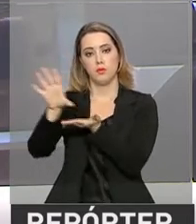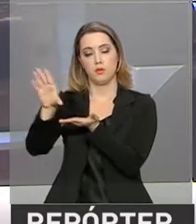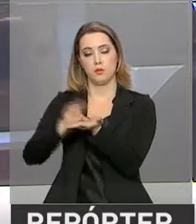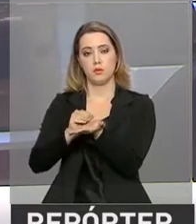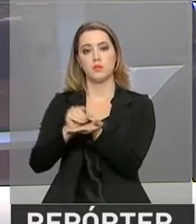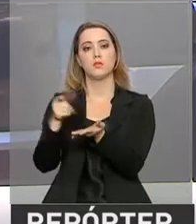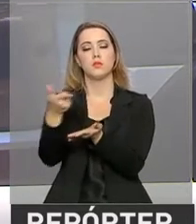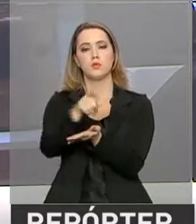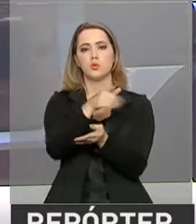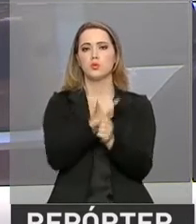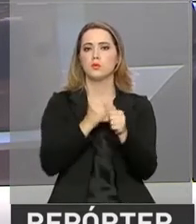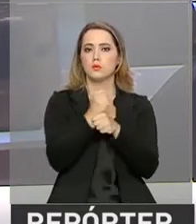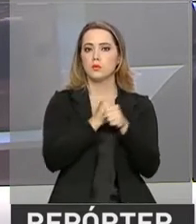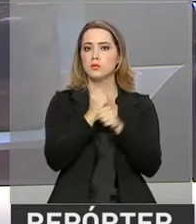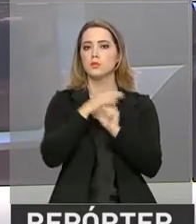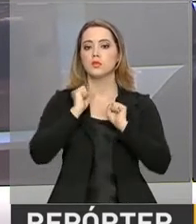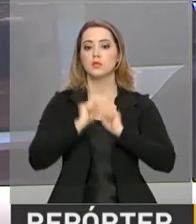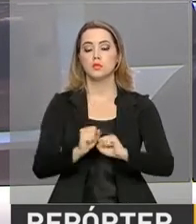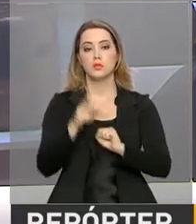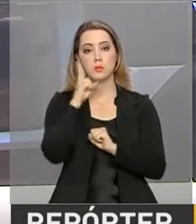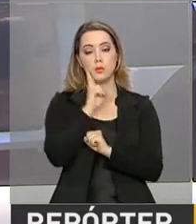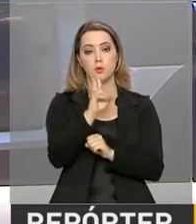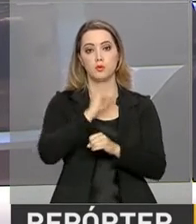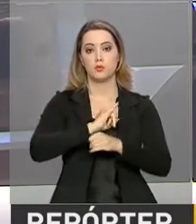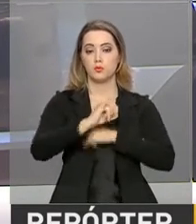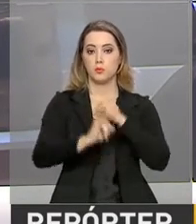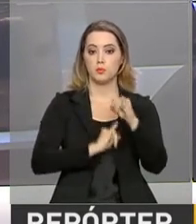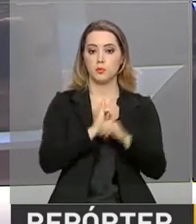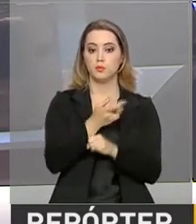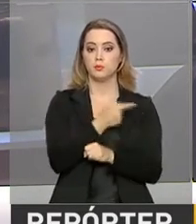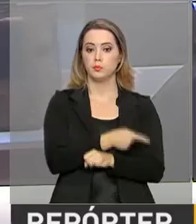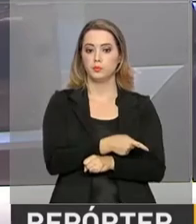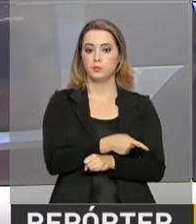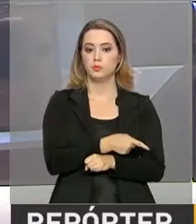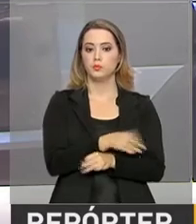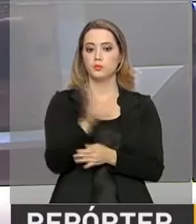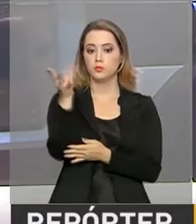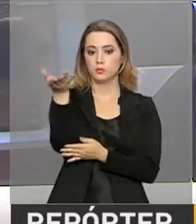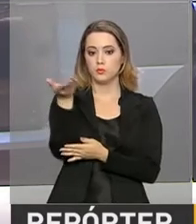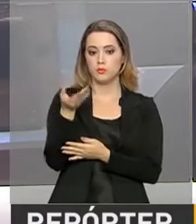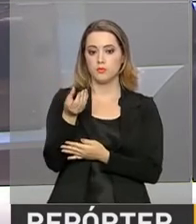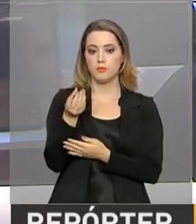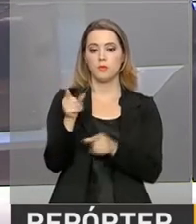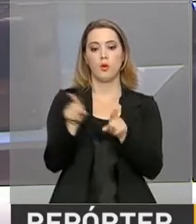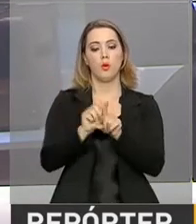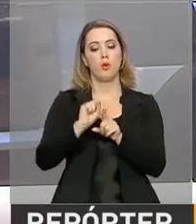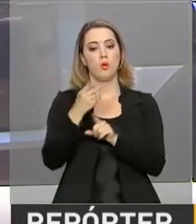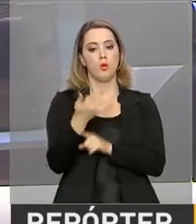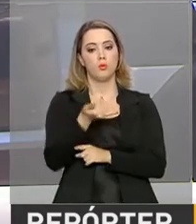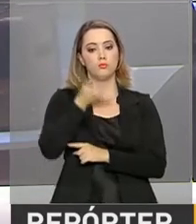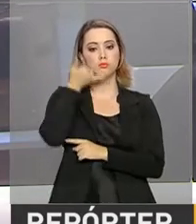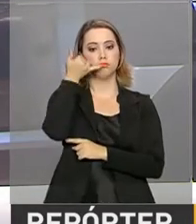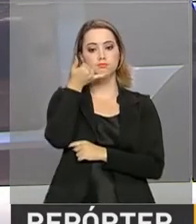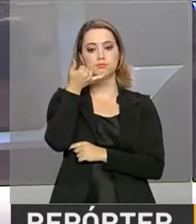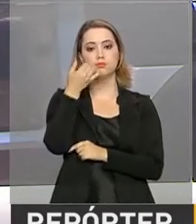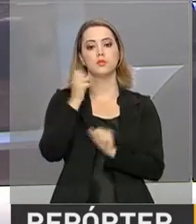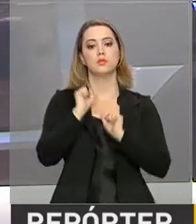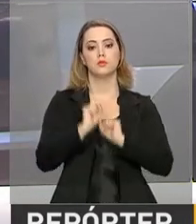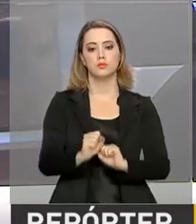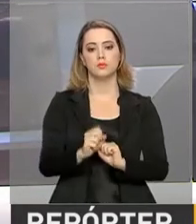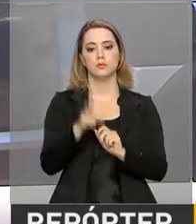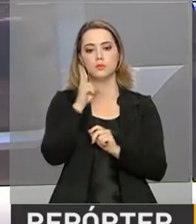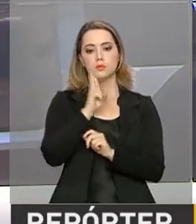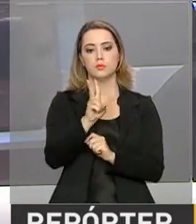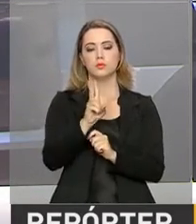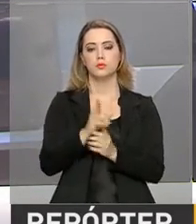pode ser feita pelo site da receita receita.fazenda.gov.br ou pelo receitafone o número é 14